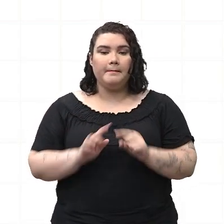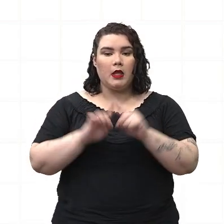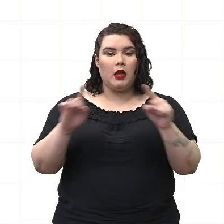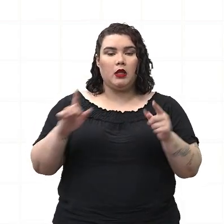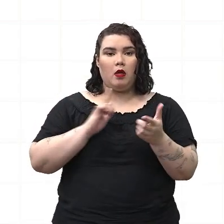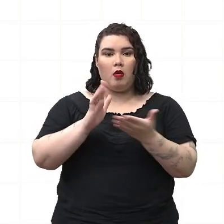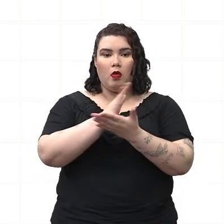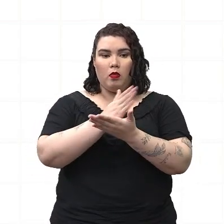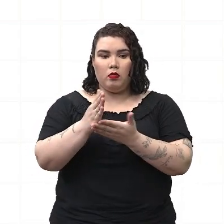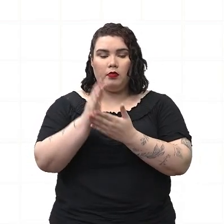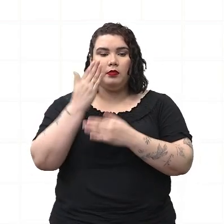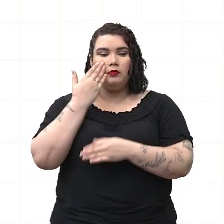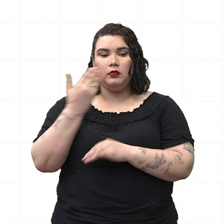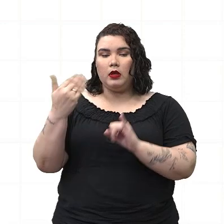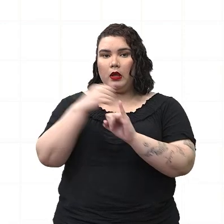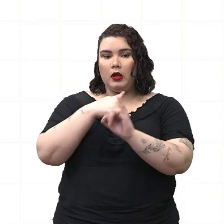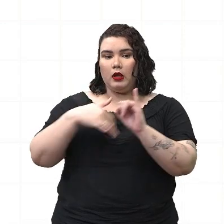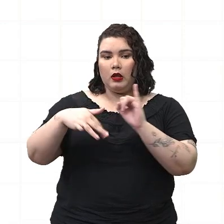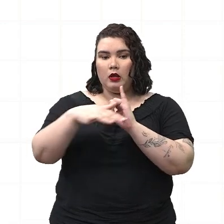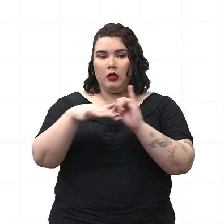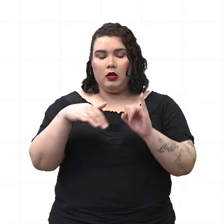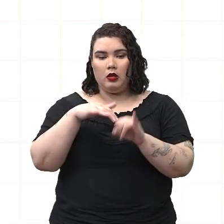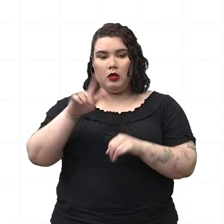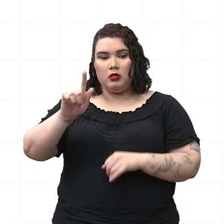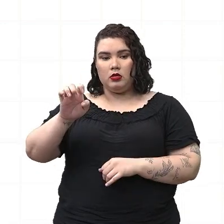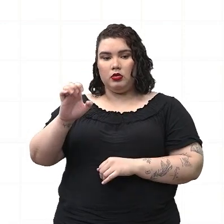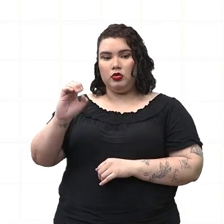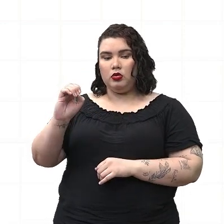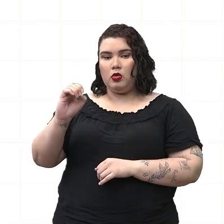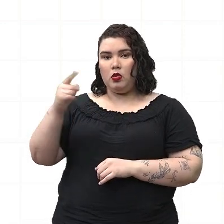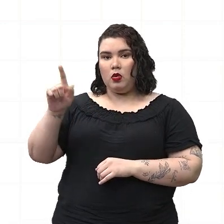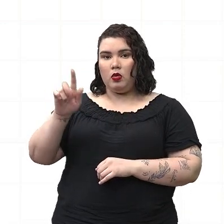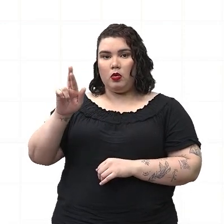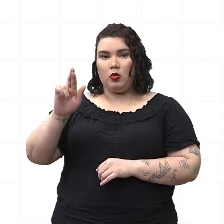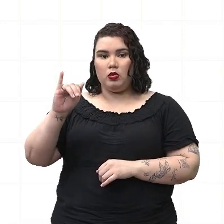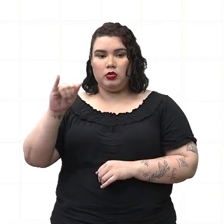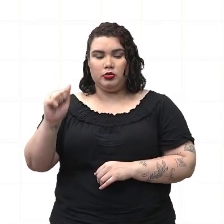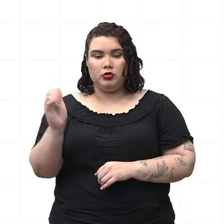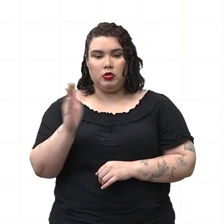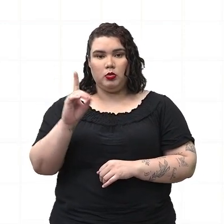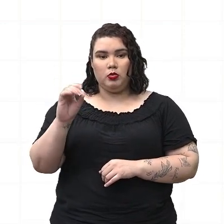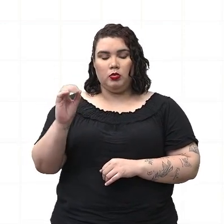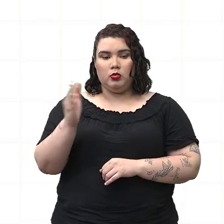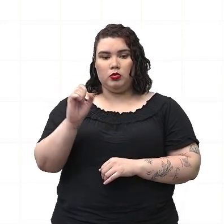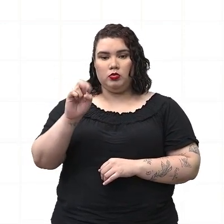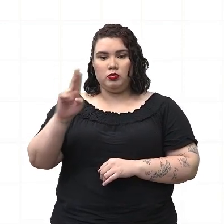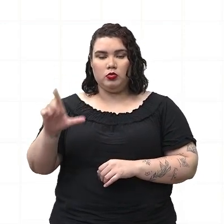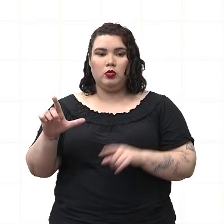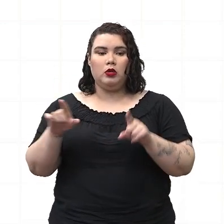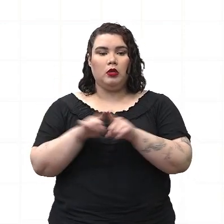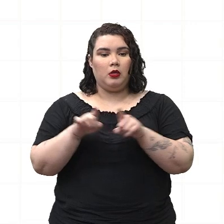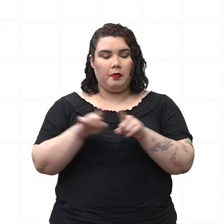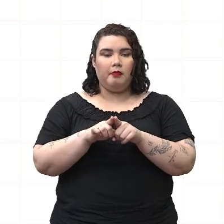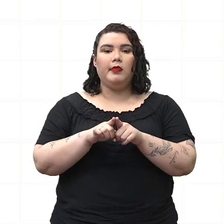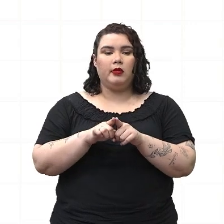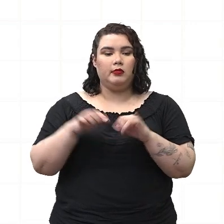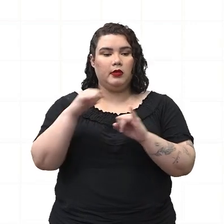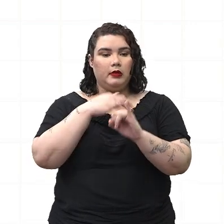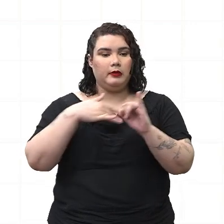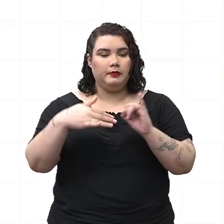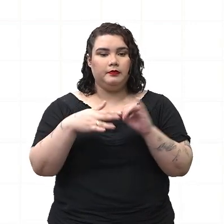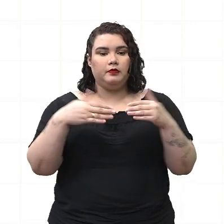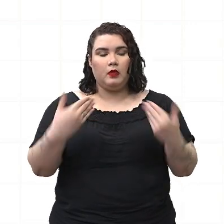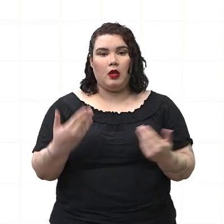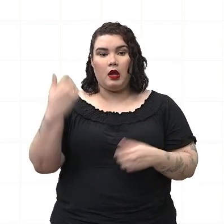ilhas aí, como é o caso da Geórgia do Sul, de Sandwich do Sul, e aí, como a gente falou, tem até aí na próxima tela, né, a